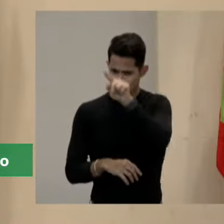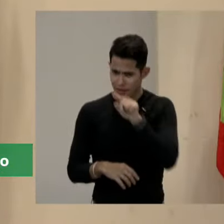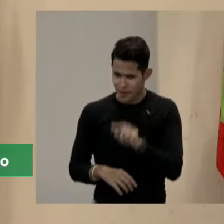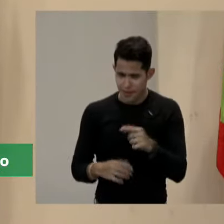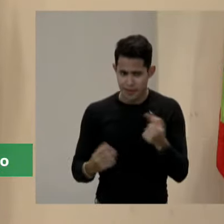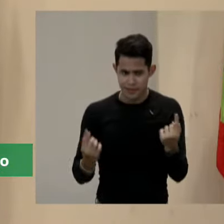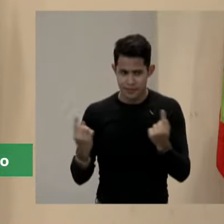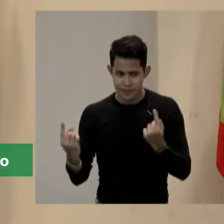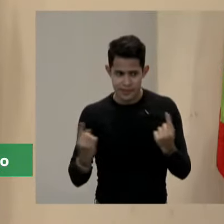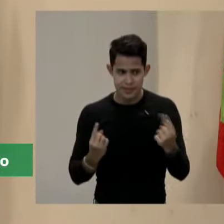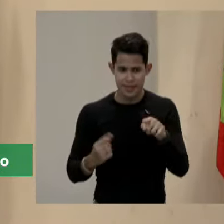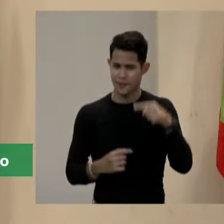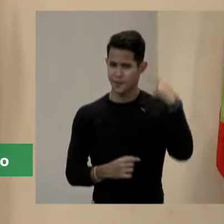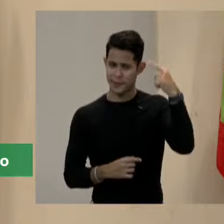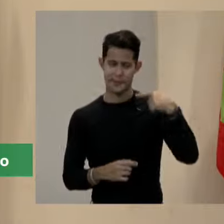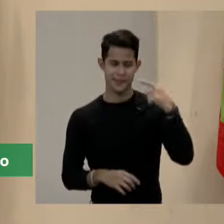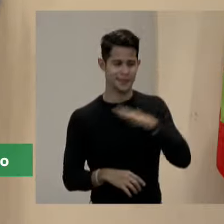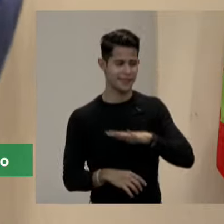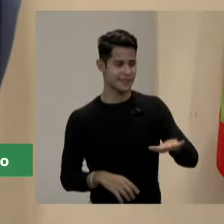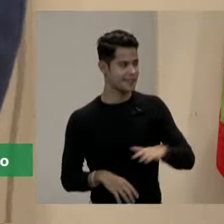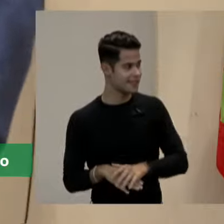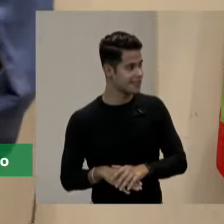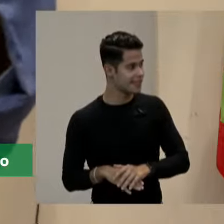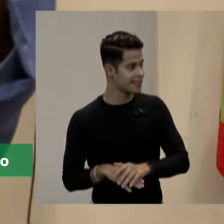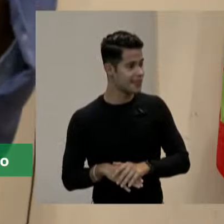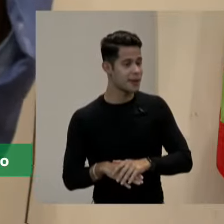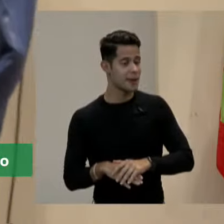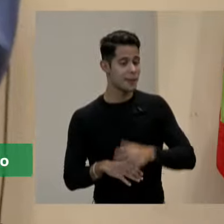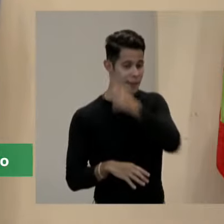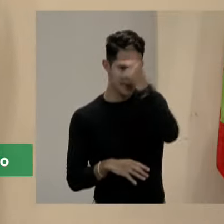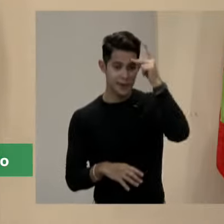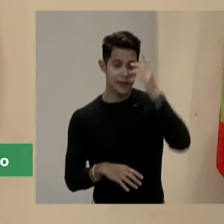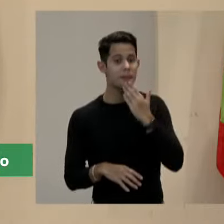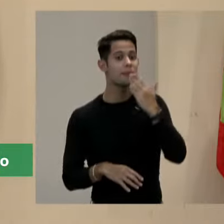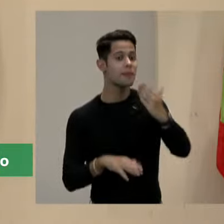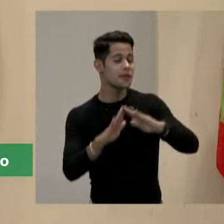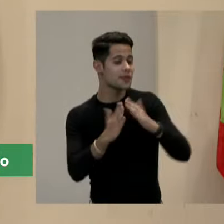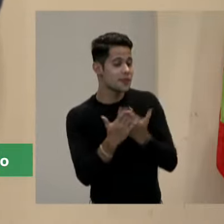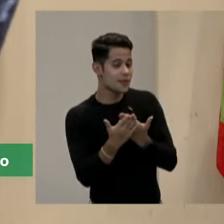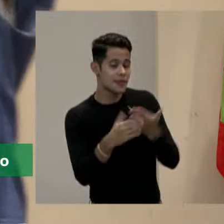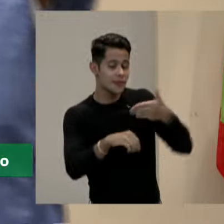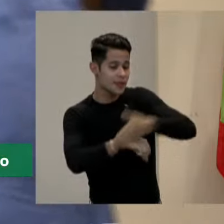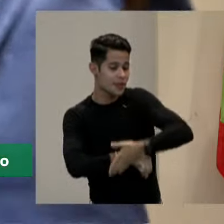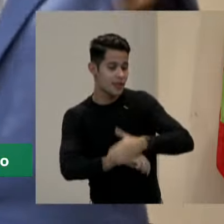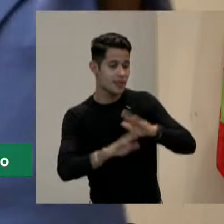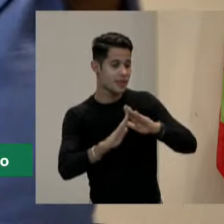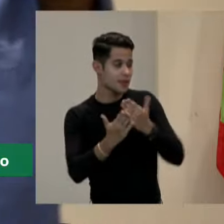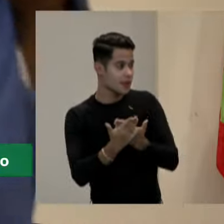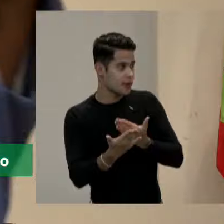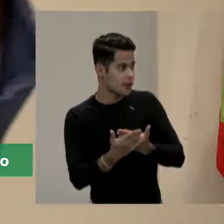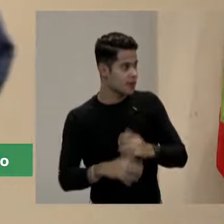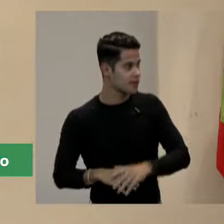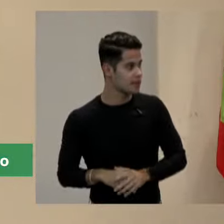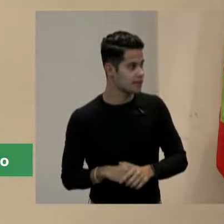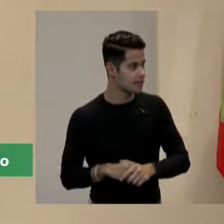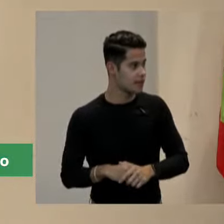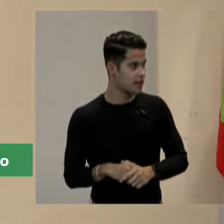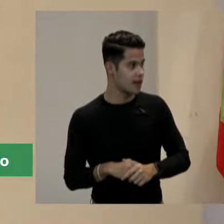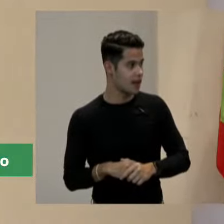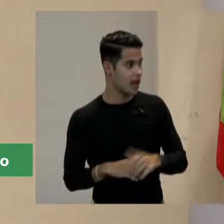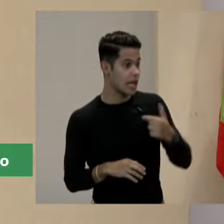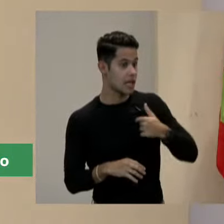deve ser doida. Quem é que vai pedir escola? Aí o povo de lugar pequeno, quando vê alguma coisa